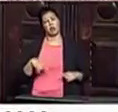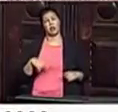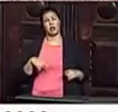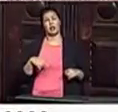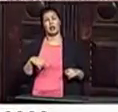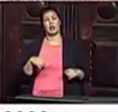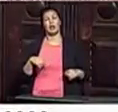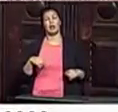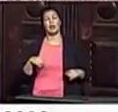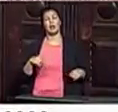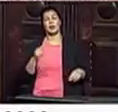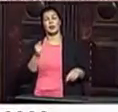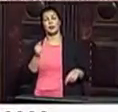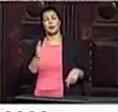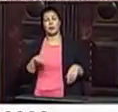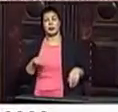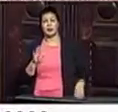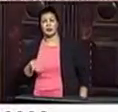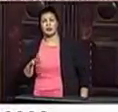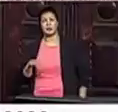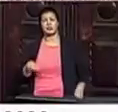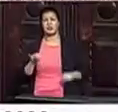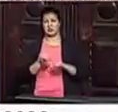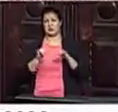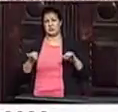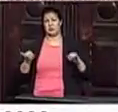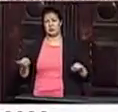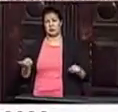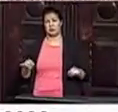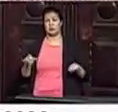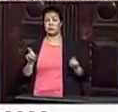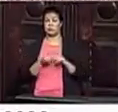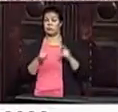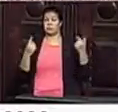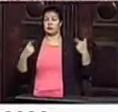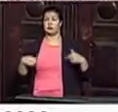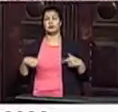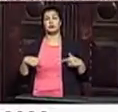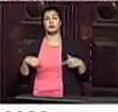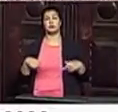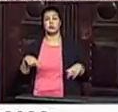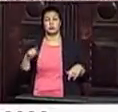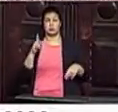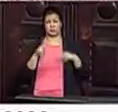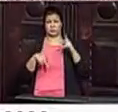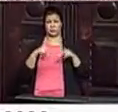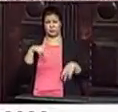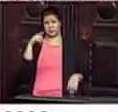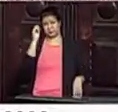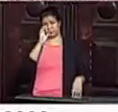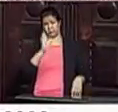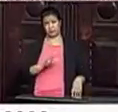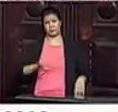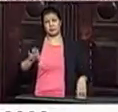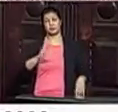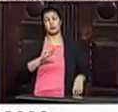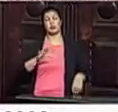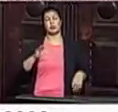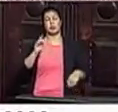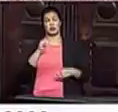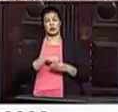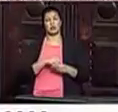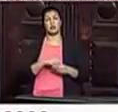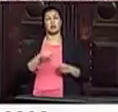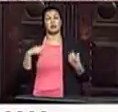de baratear os custos de campanha, que é um dos grandes desafios da vida pública brasileira e da questão eleitoral, é que a